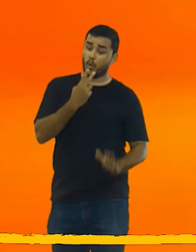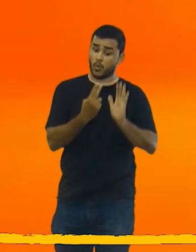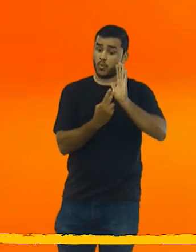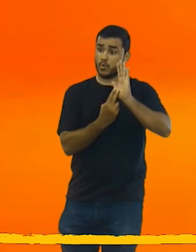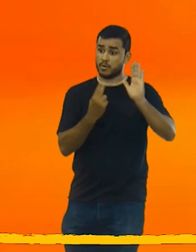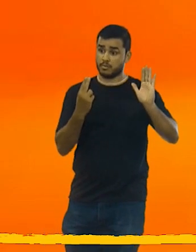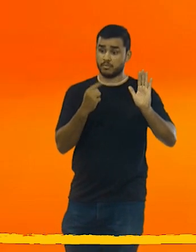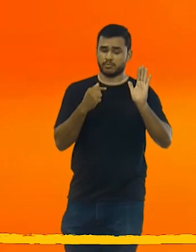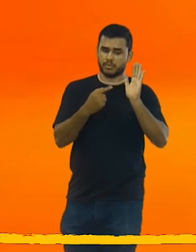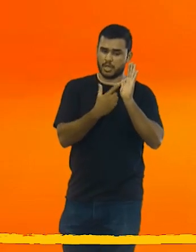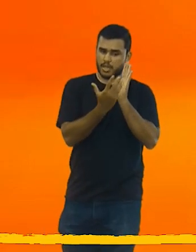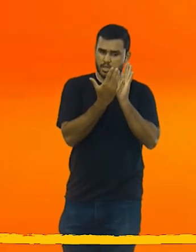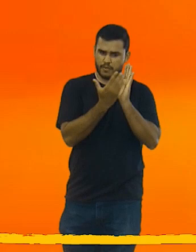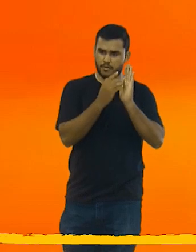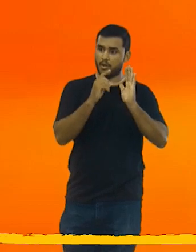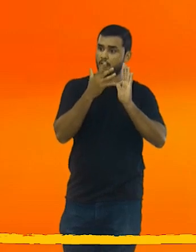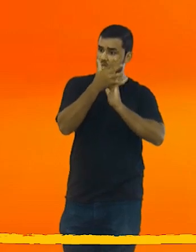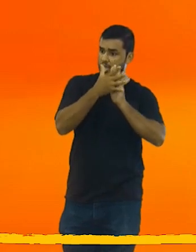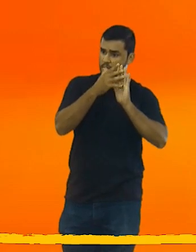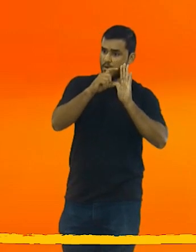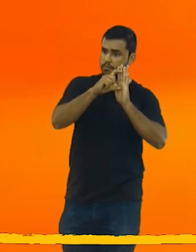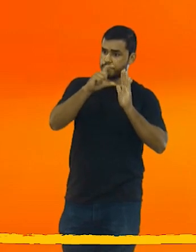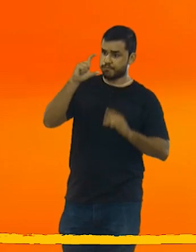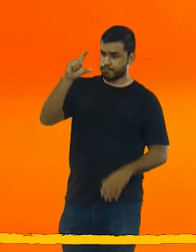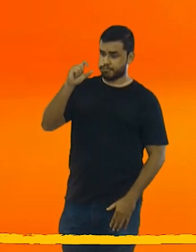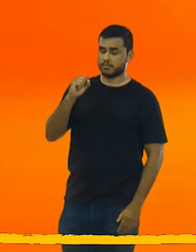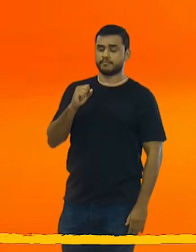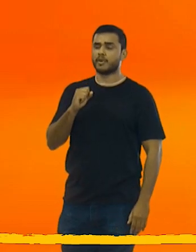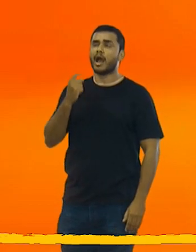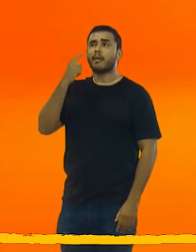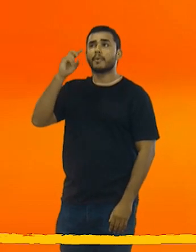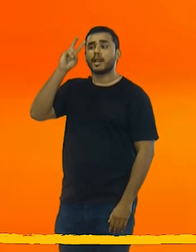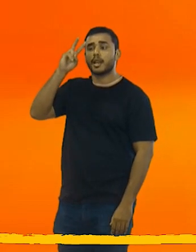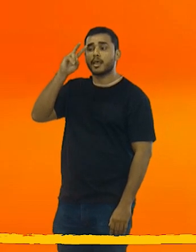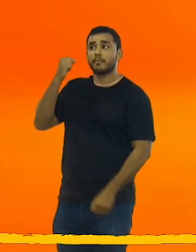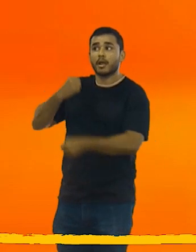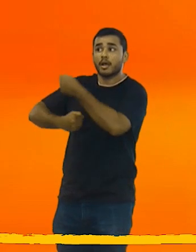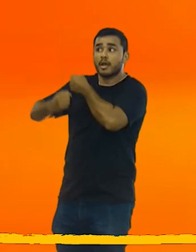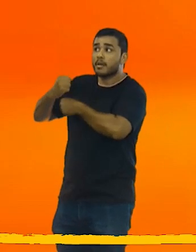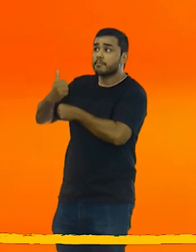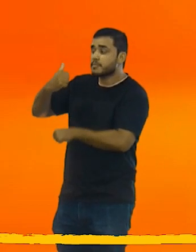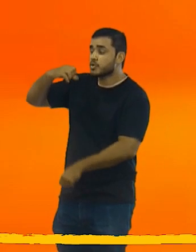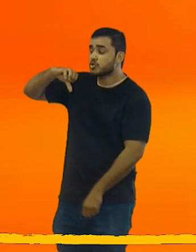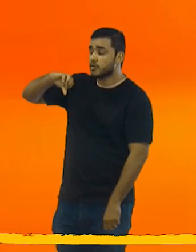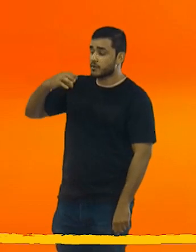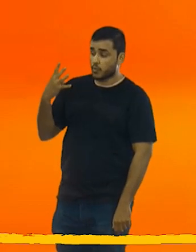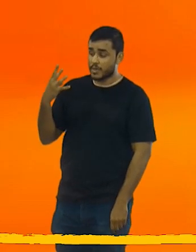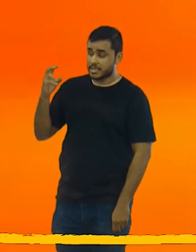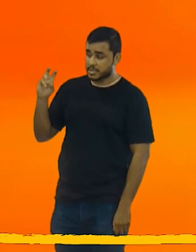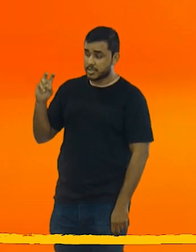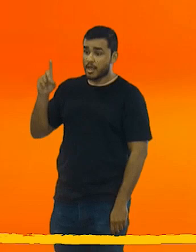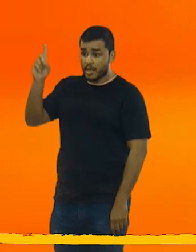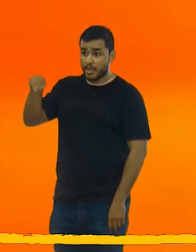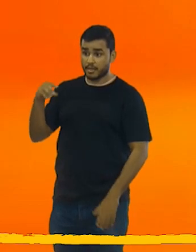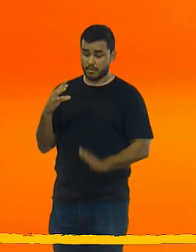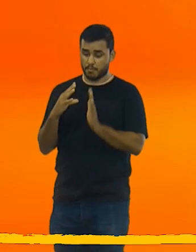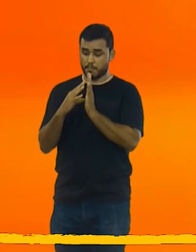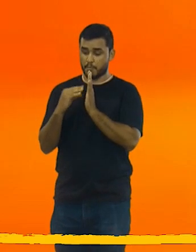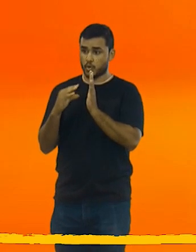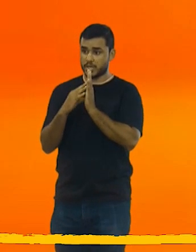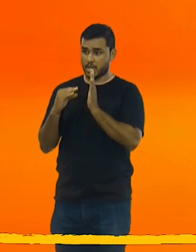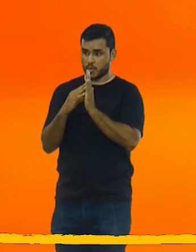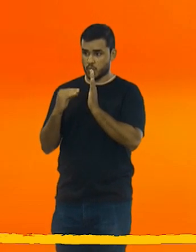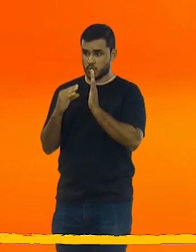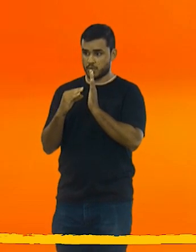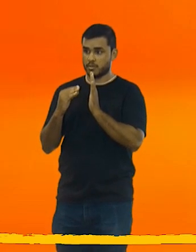Rosa, que situa-se no regionalismo de 45, na terceira fase do modernismo,